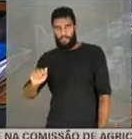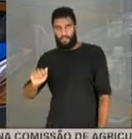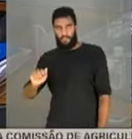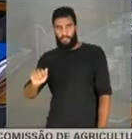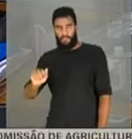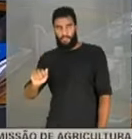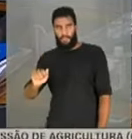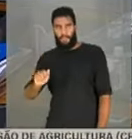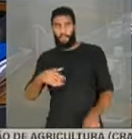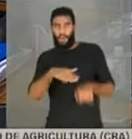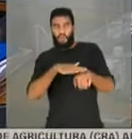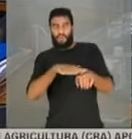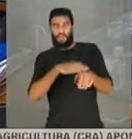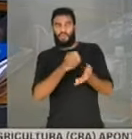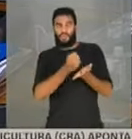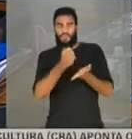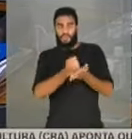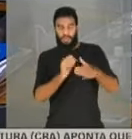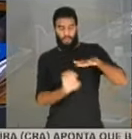contrato com a Precisa.